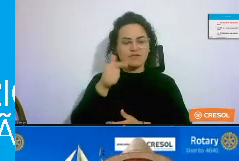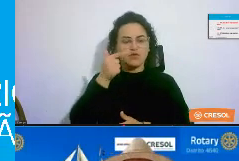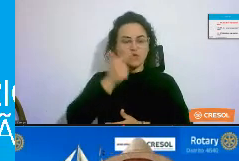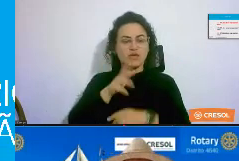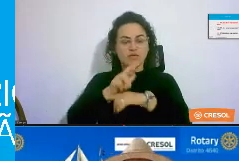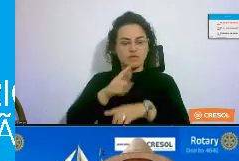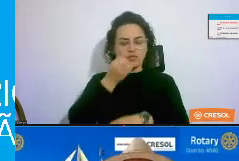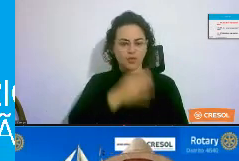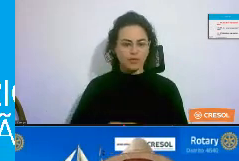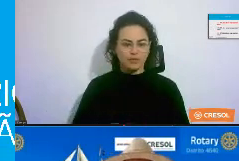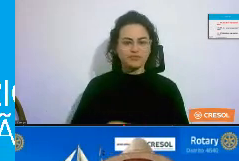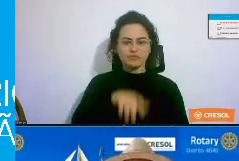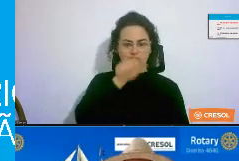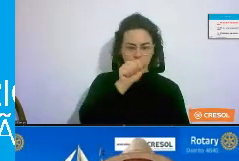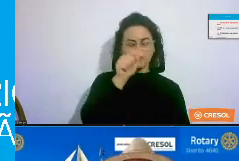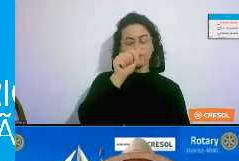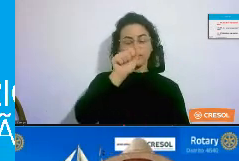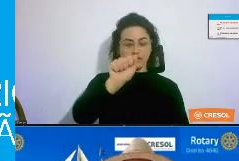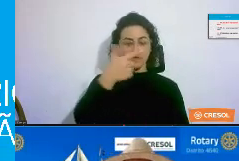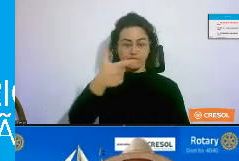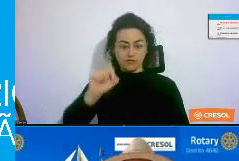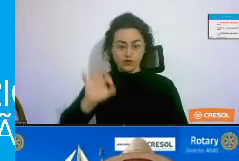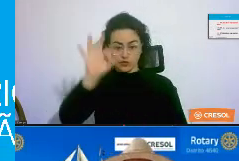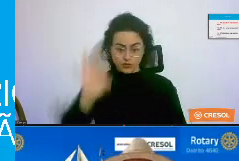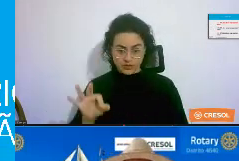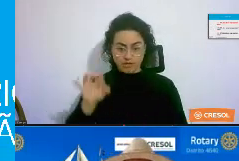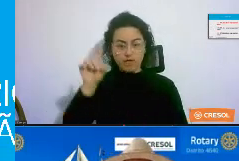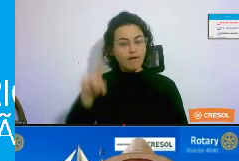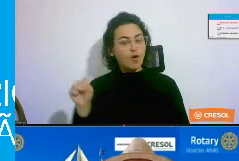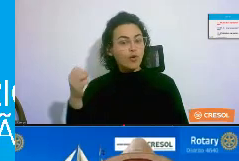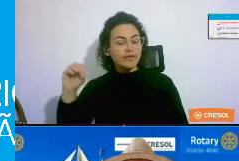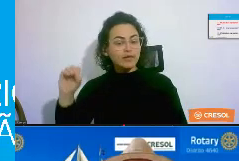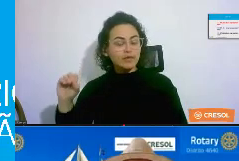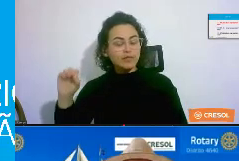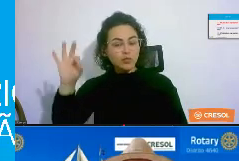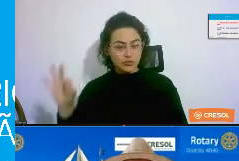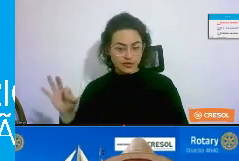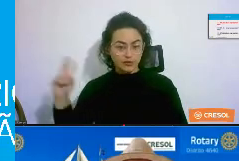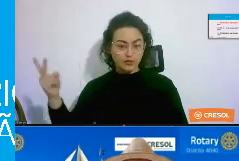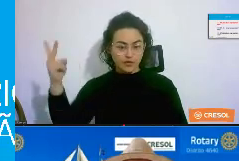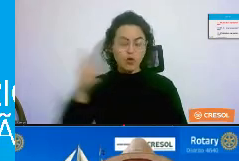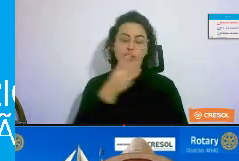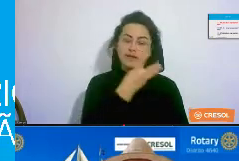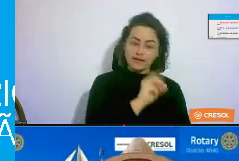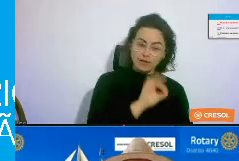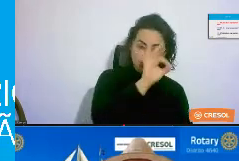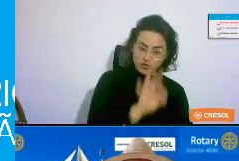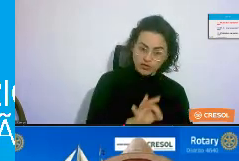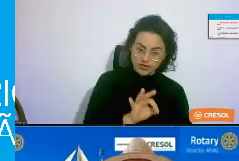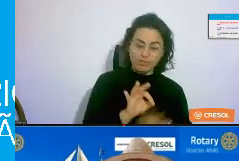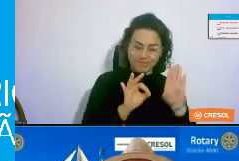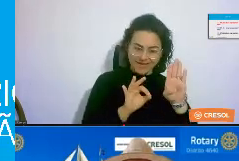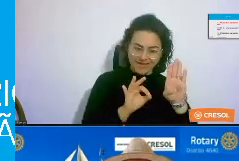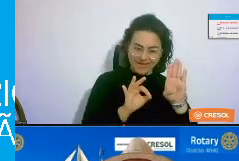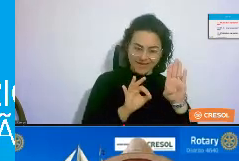Curva A, 20%, representa 80% do valor. Curva B, 30% restante, representa 15% do